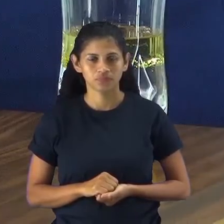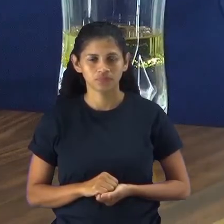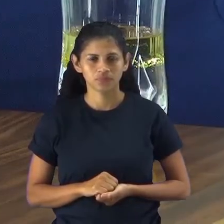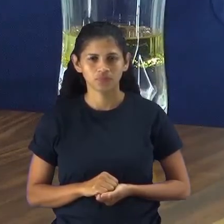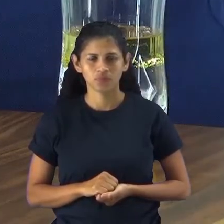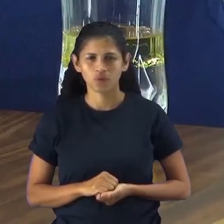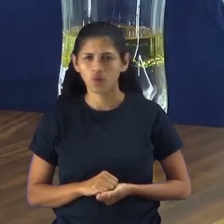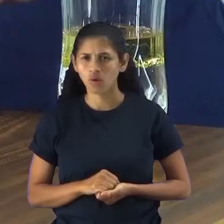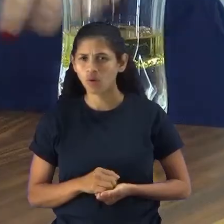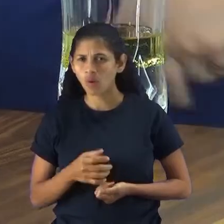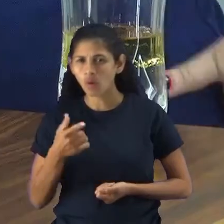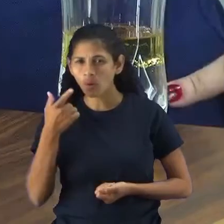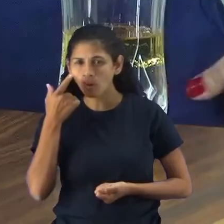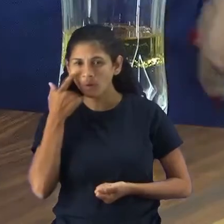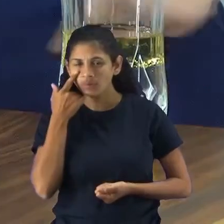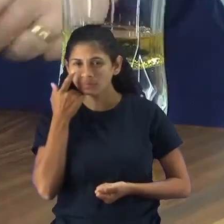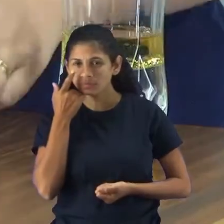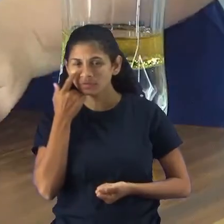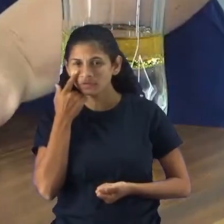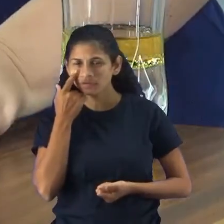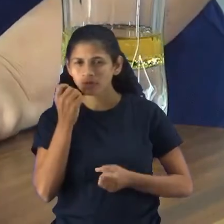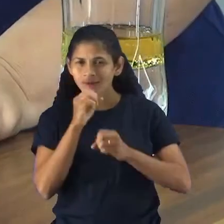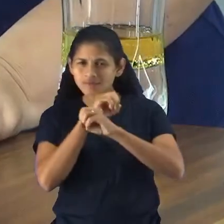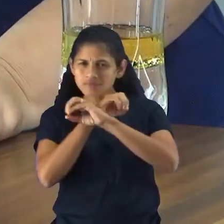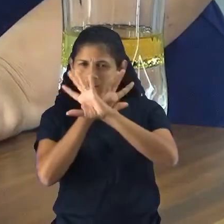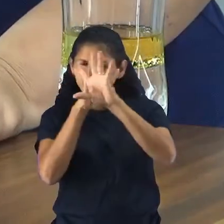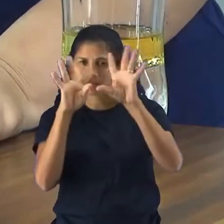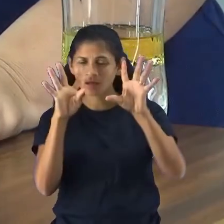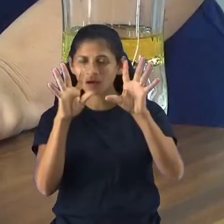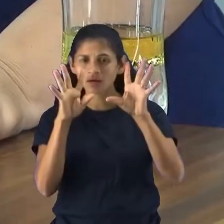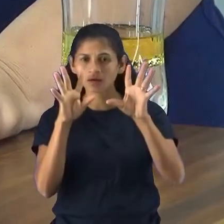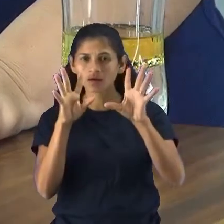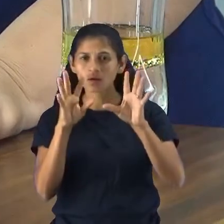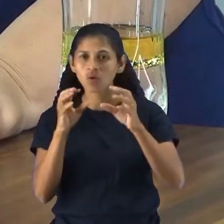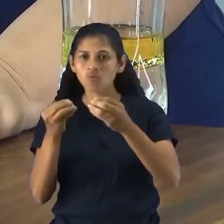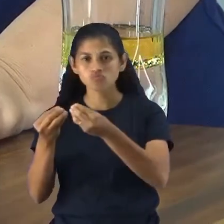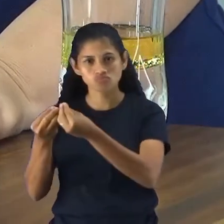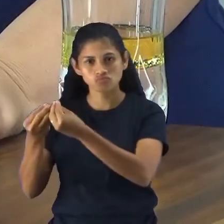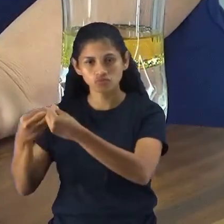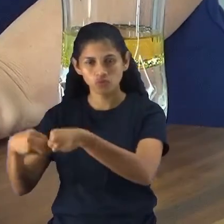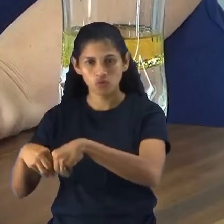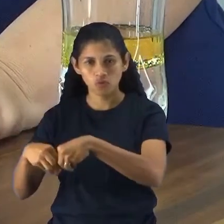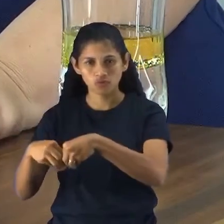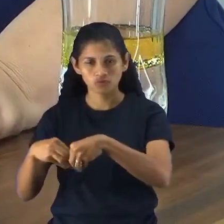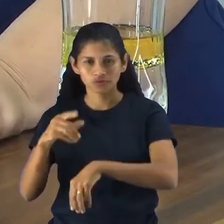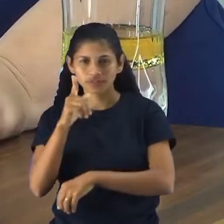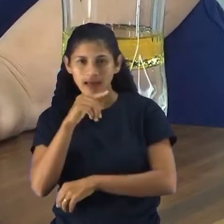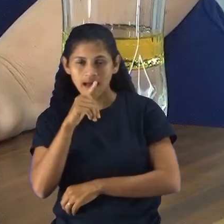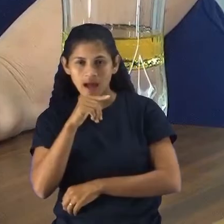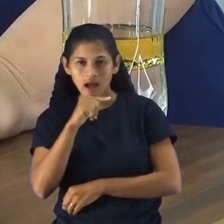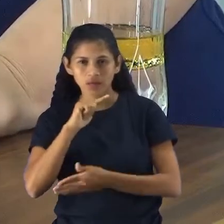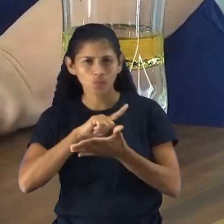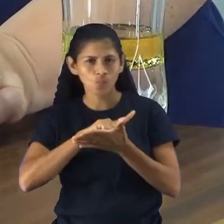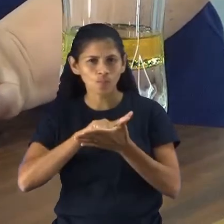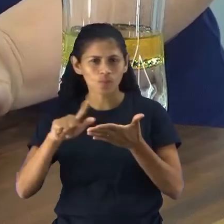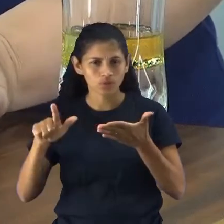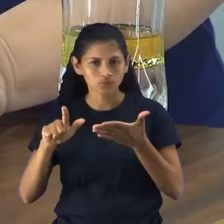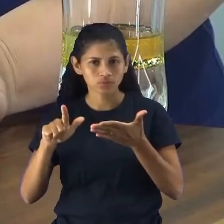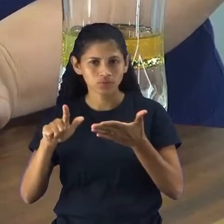Dá para você ver com clareza que o ovo que eu coloquei na água sem sal,